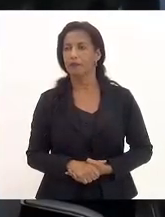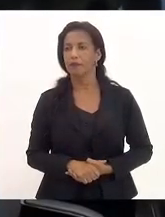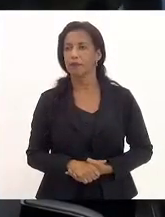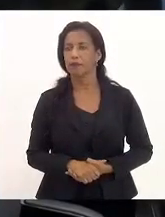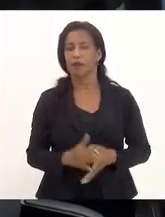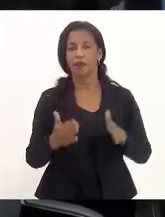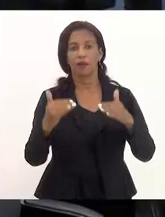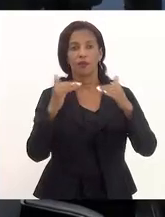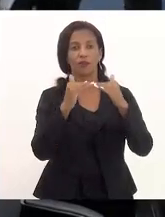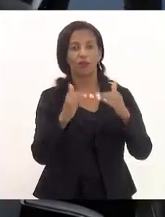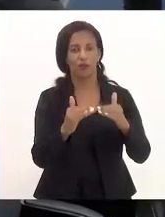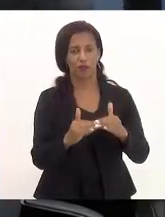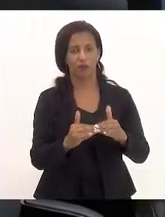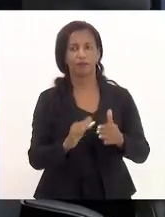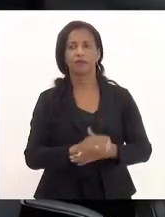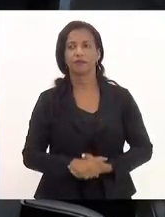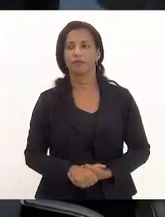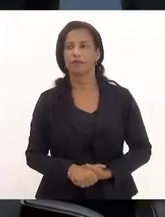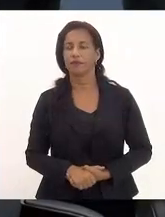Parecer favorável.